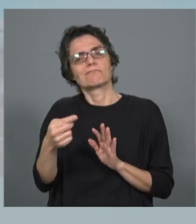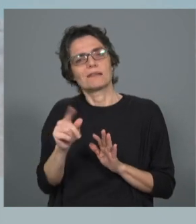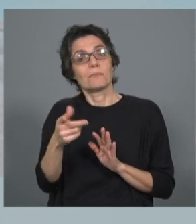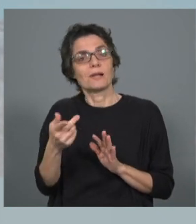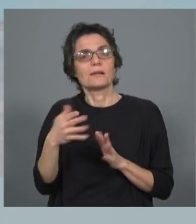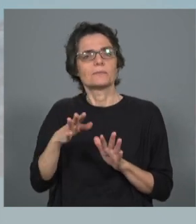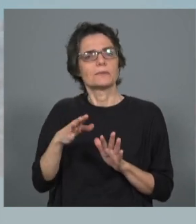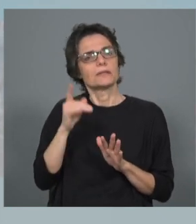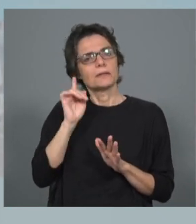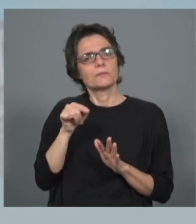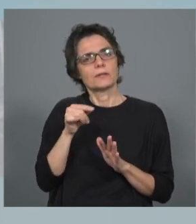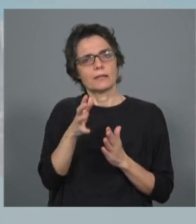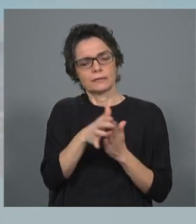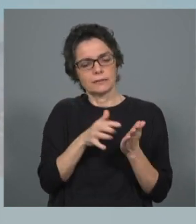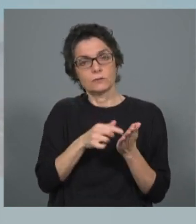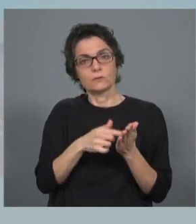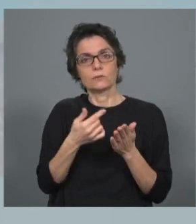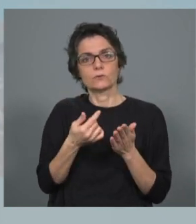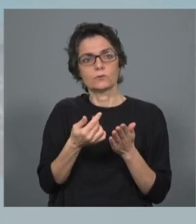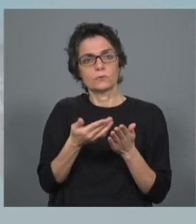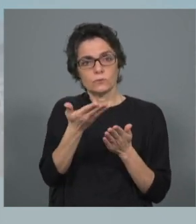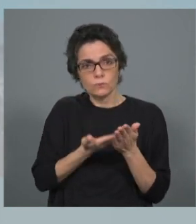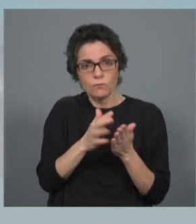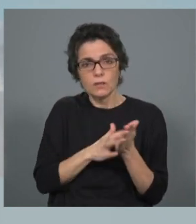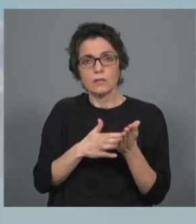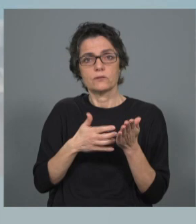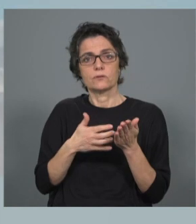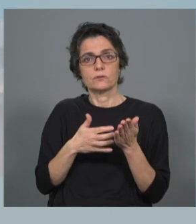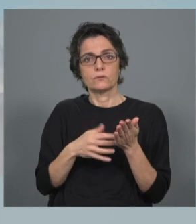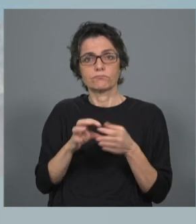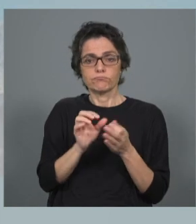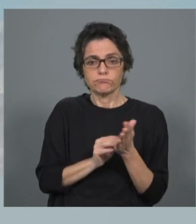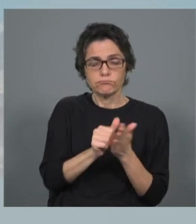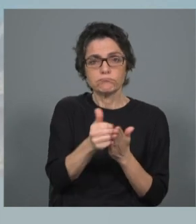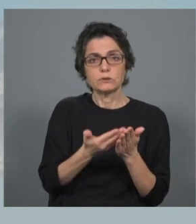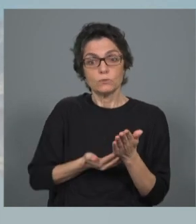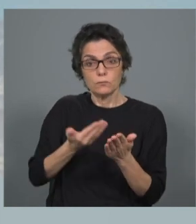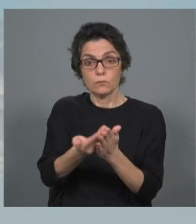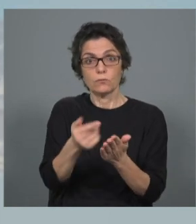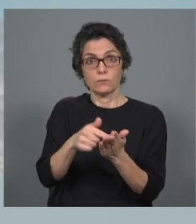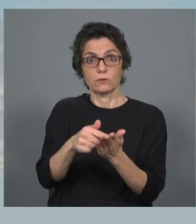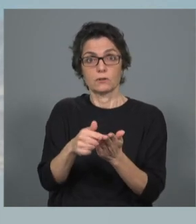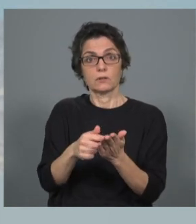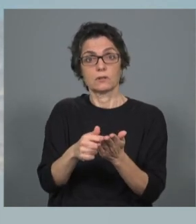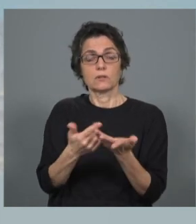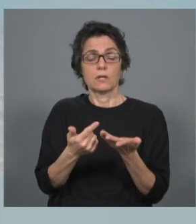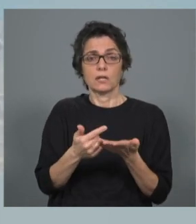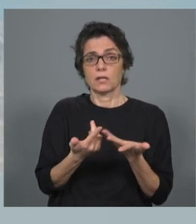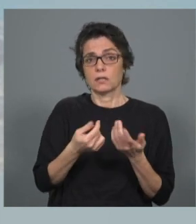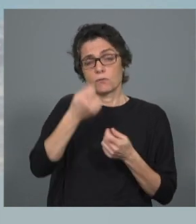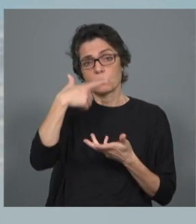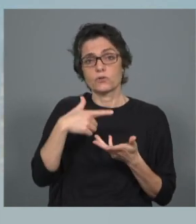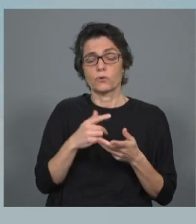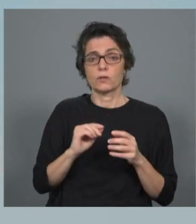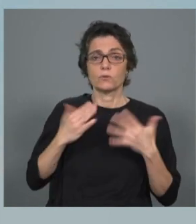perceber que aqueles textos são obras literárias e, como tal, são propostas que têm, em princípio, meio e fim, e que vale a pena acompanhar